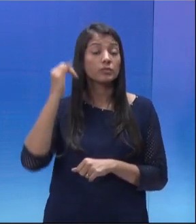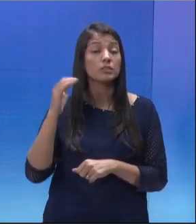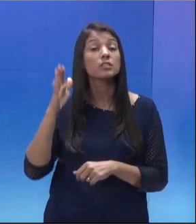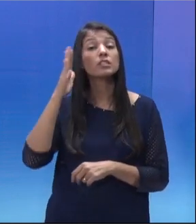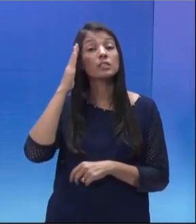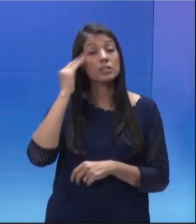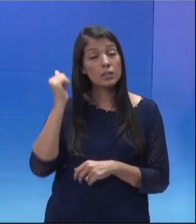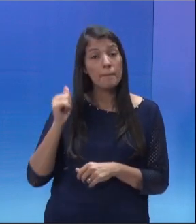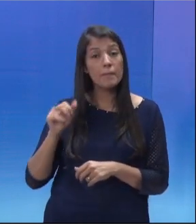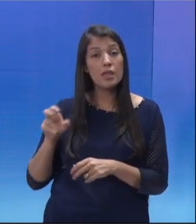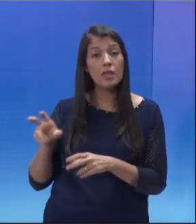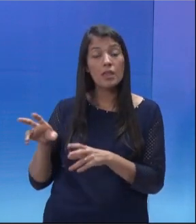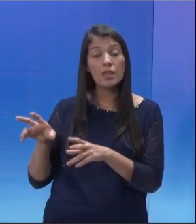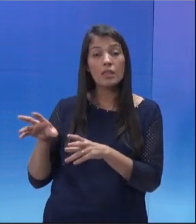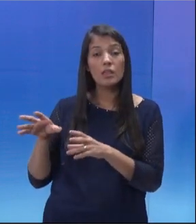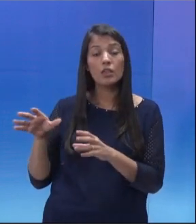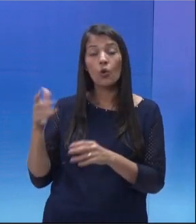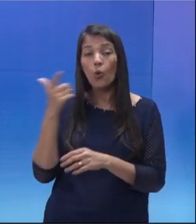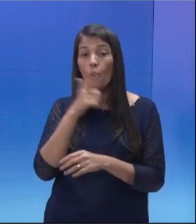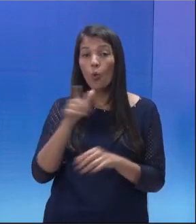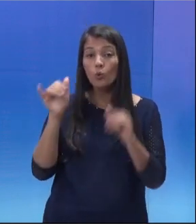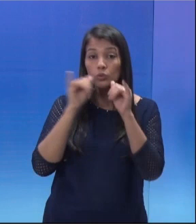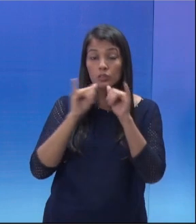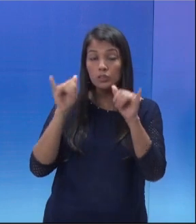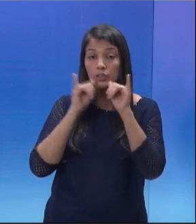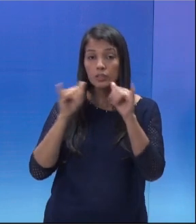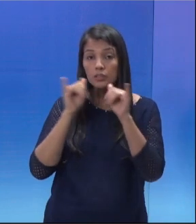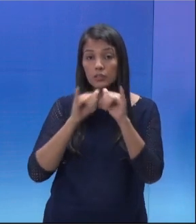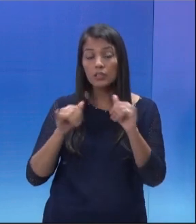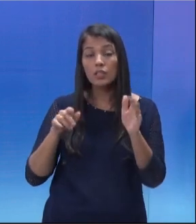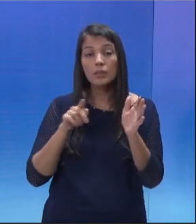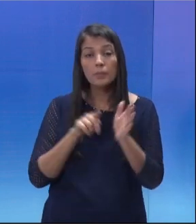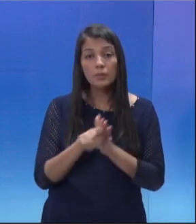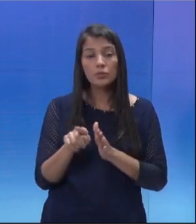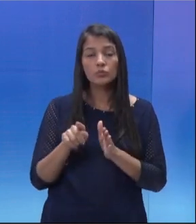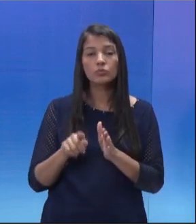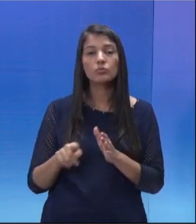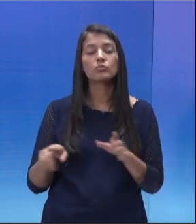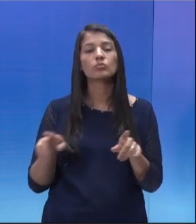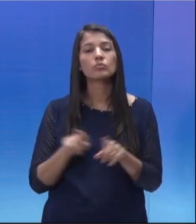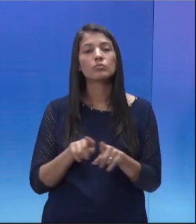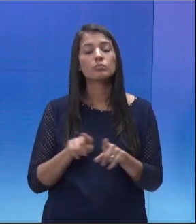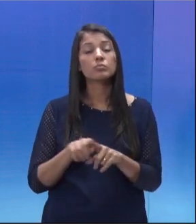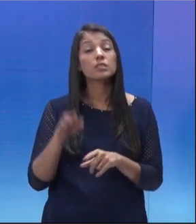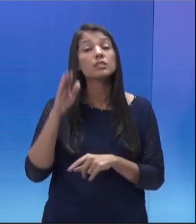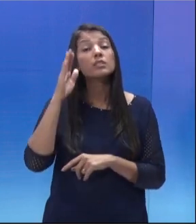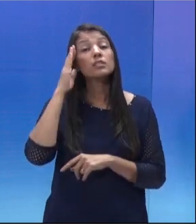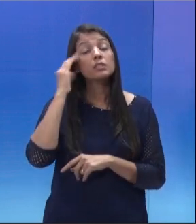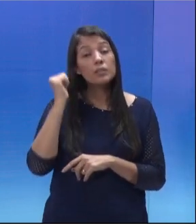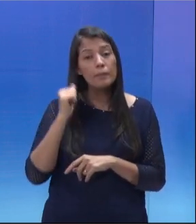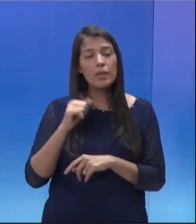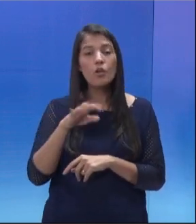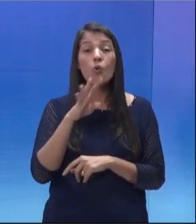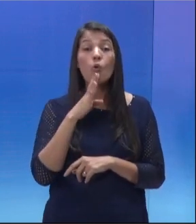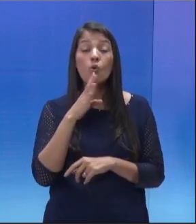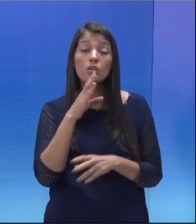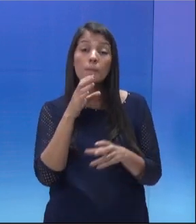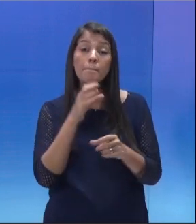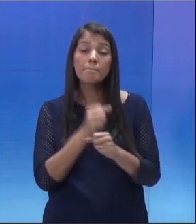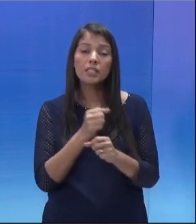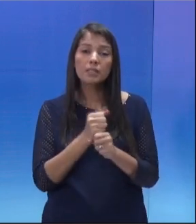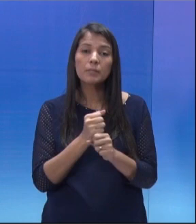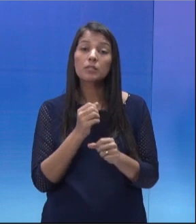na resolução de exercícios de química, além da base teórica, é claro, é saber um pouco de conhecimento matemático,